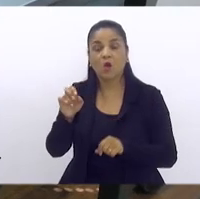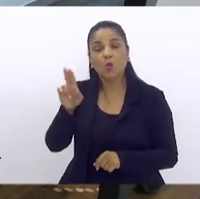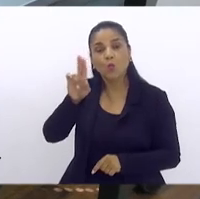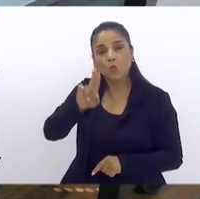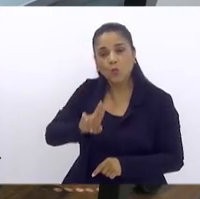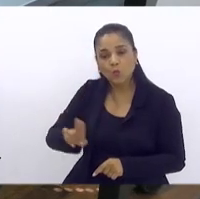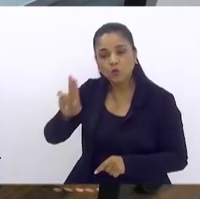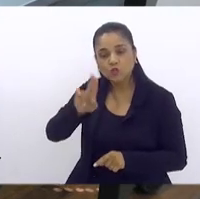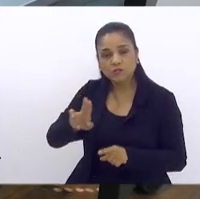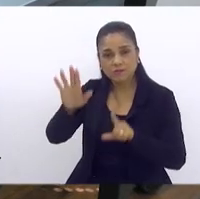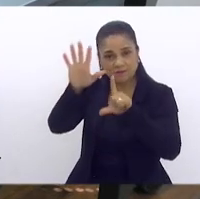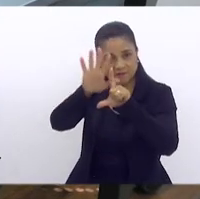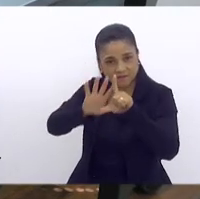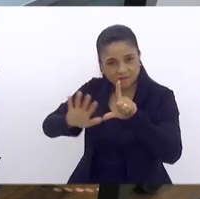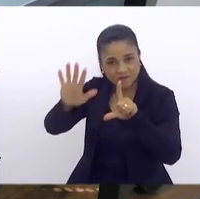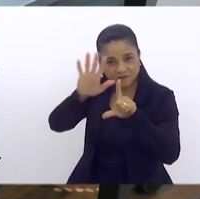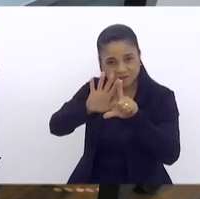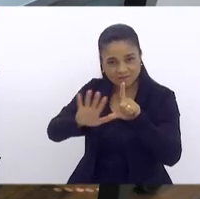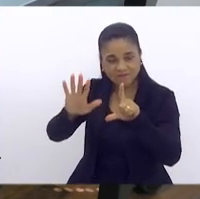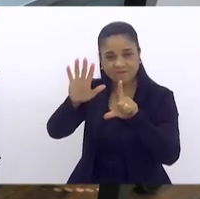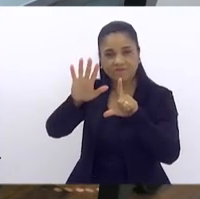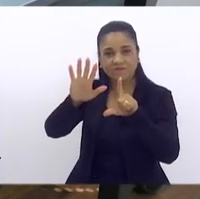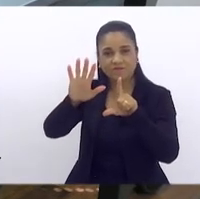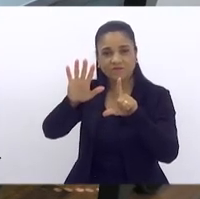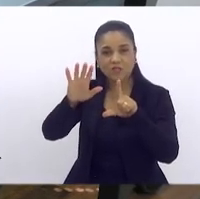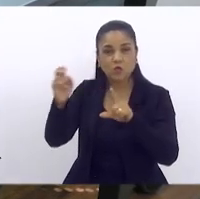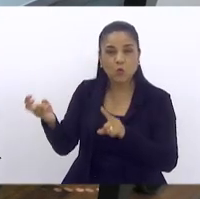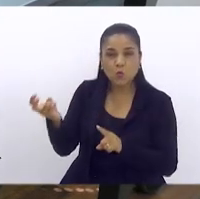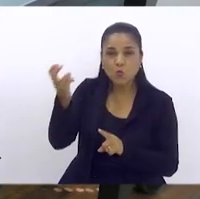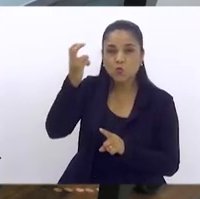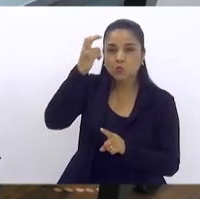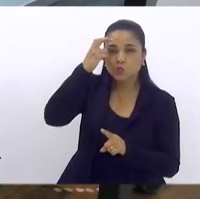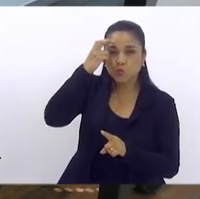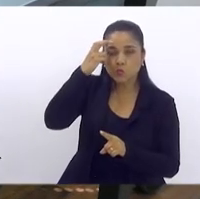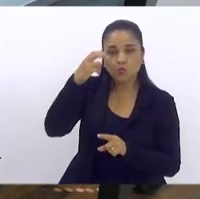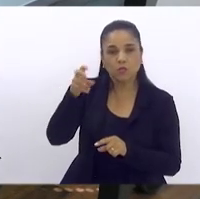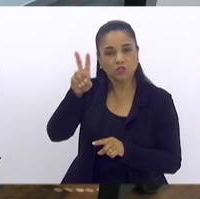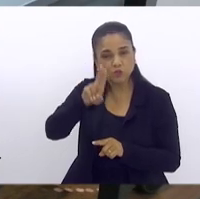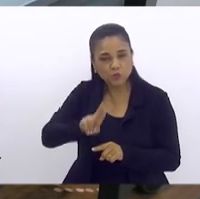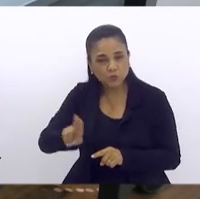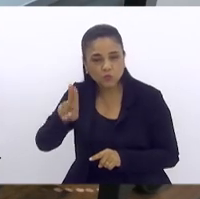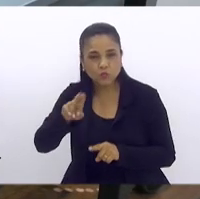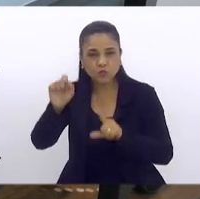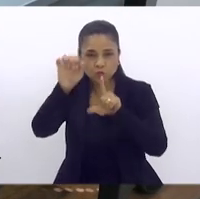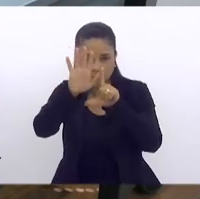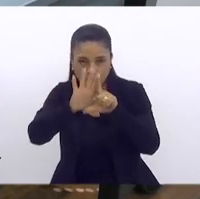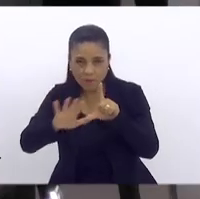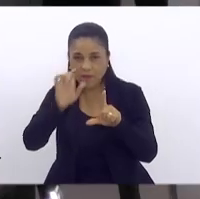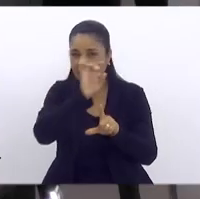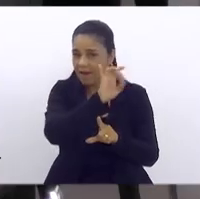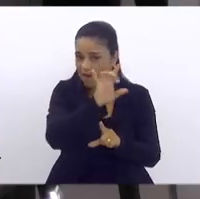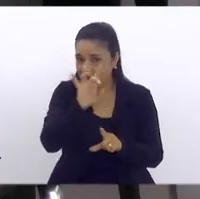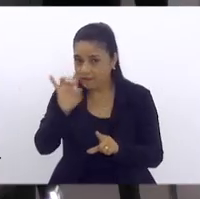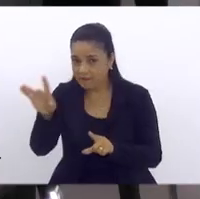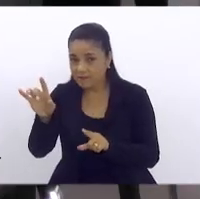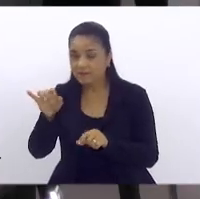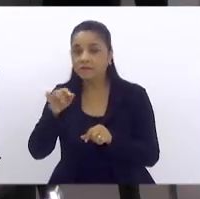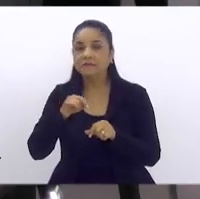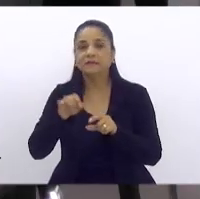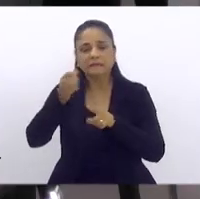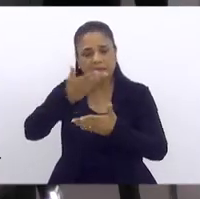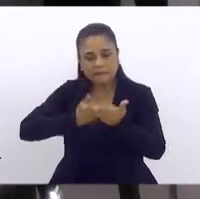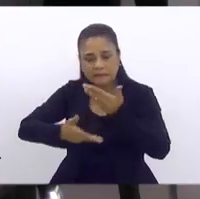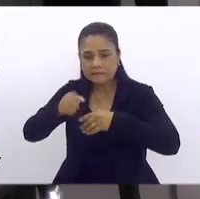das plataformas, eles utilizam as culturas de uso de cada plataforma, visando circular